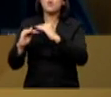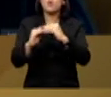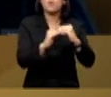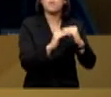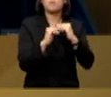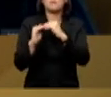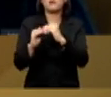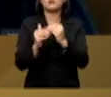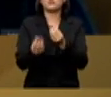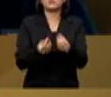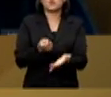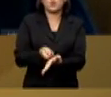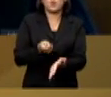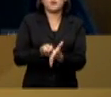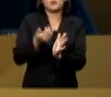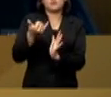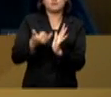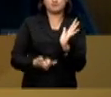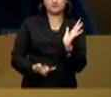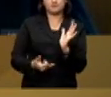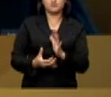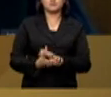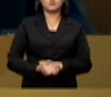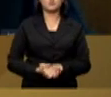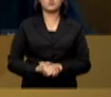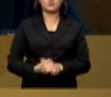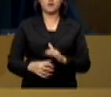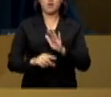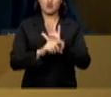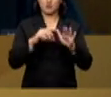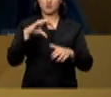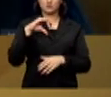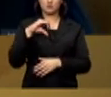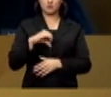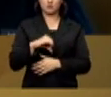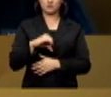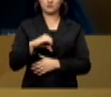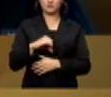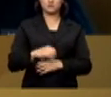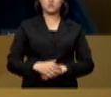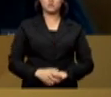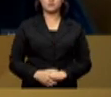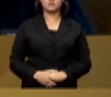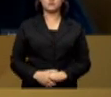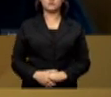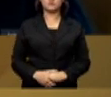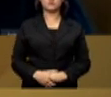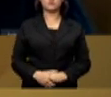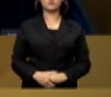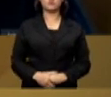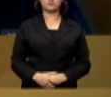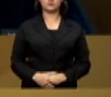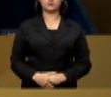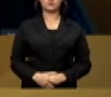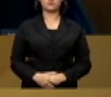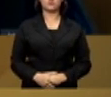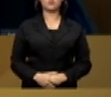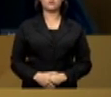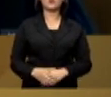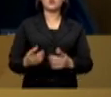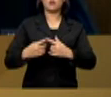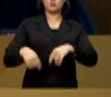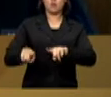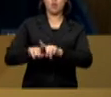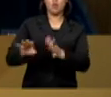estados de destino. A cláusula nona, finalmente, do ato normativo aqui impugnado,